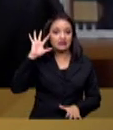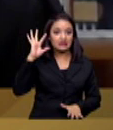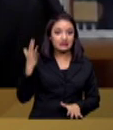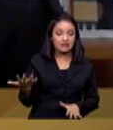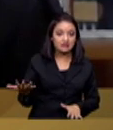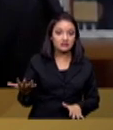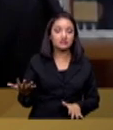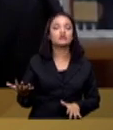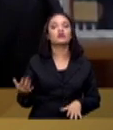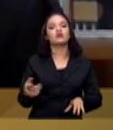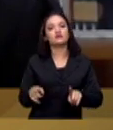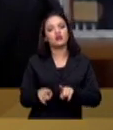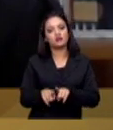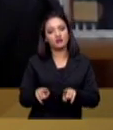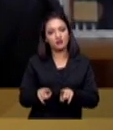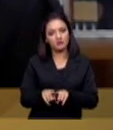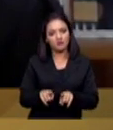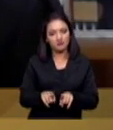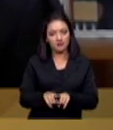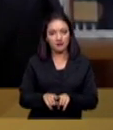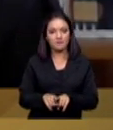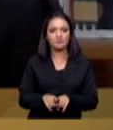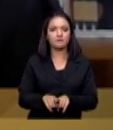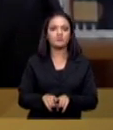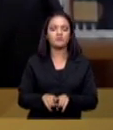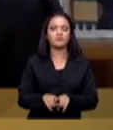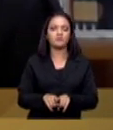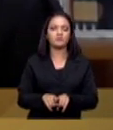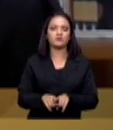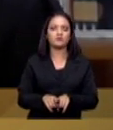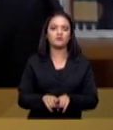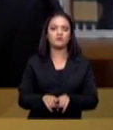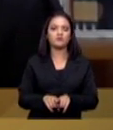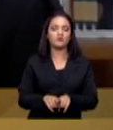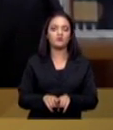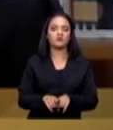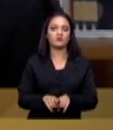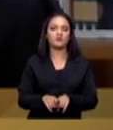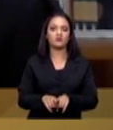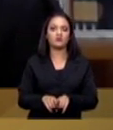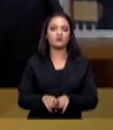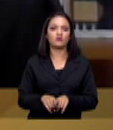público também são satisfativas e envolvem, muitas vezes,